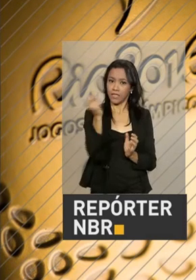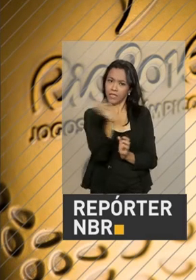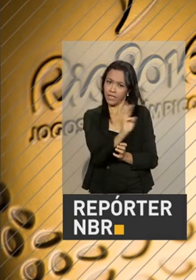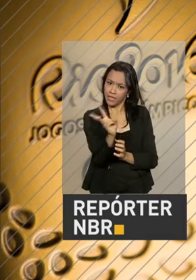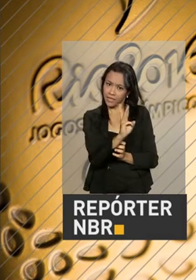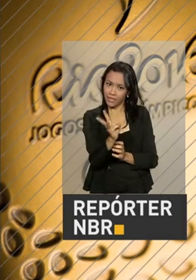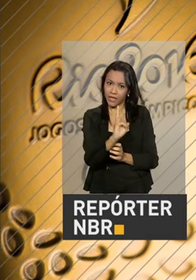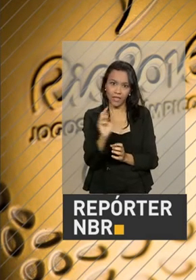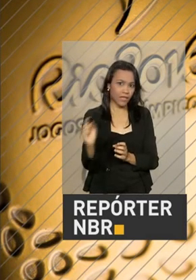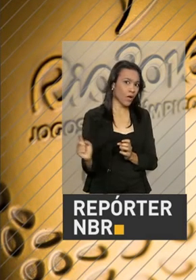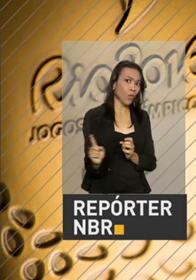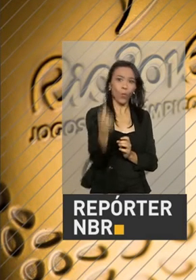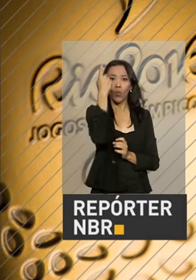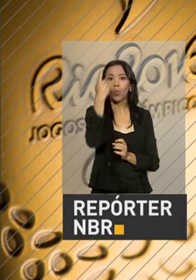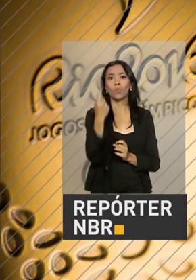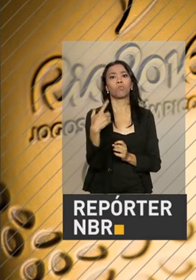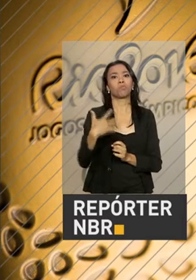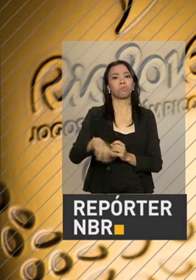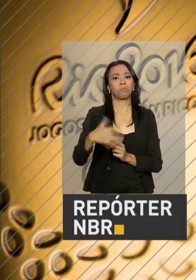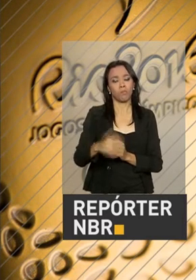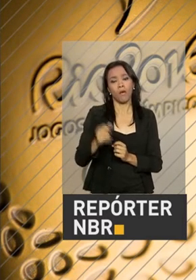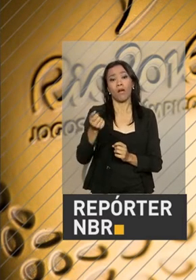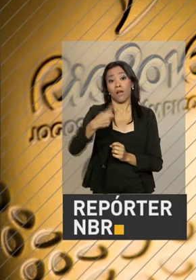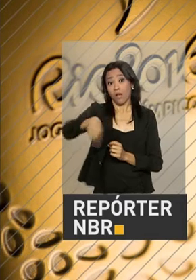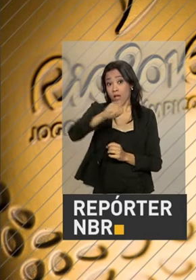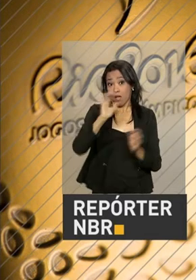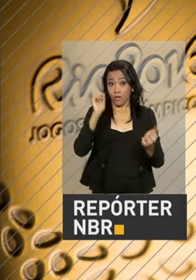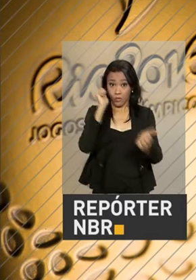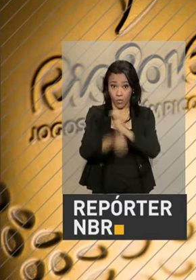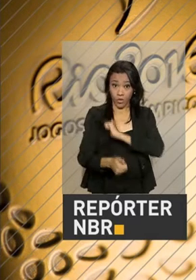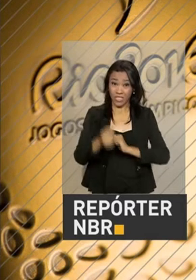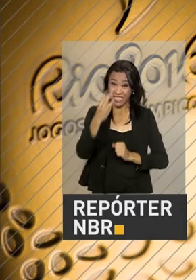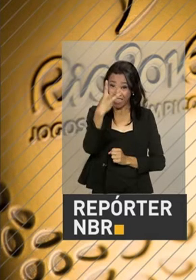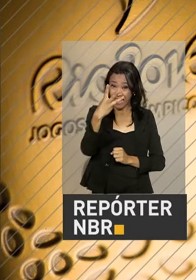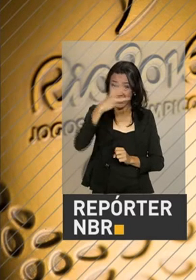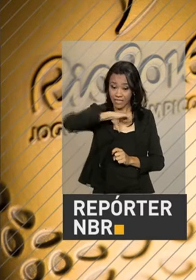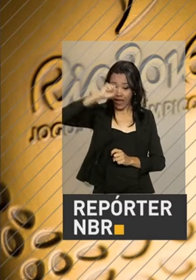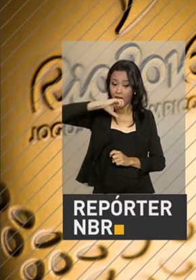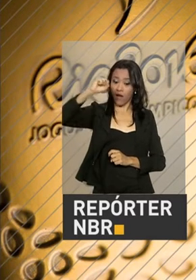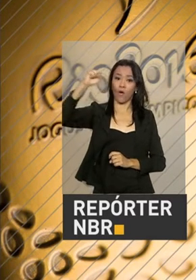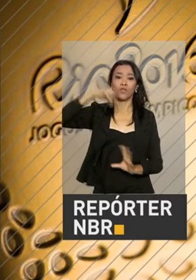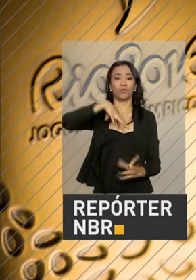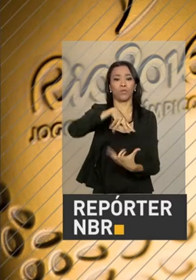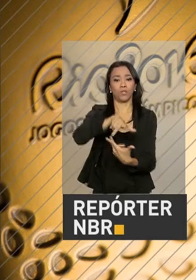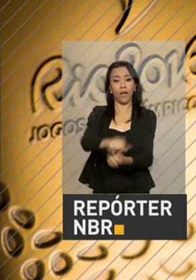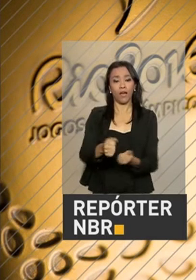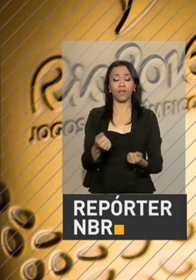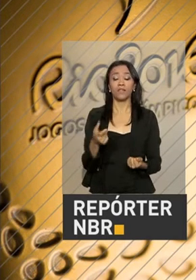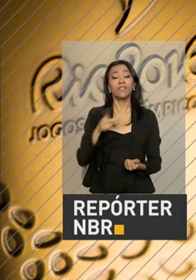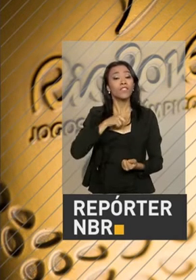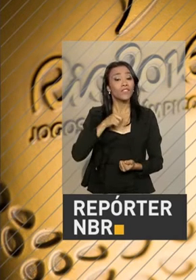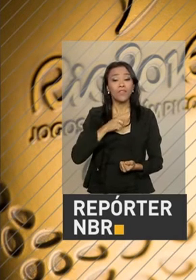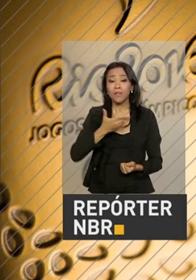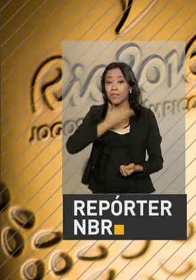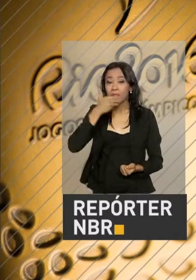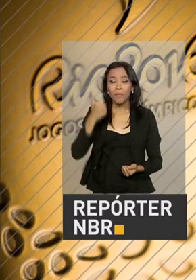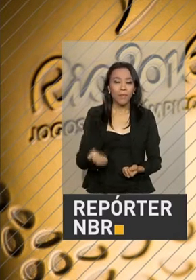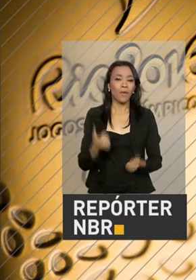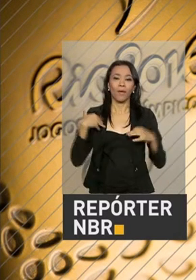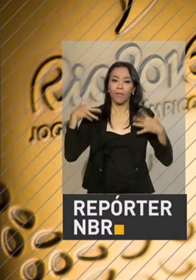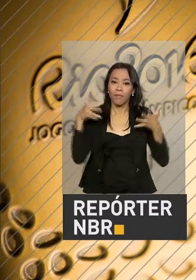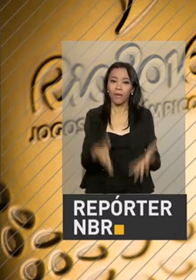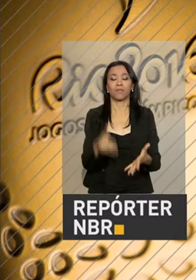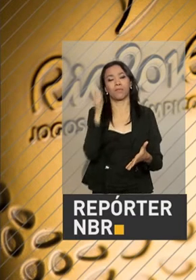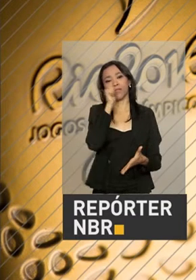inéditas para o brasil nossos atletas quebraram três recordes mundiais e tivemos a melhor campanha feminina brasileira